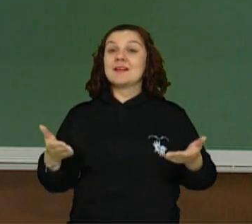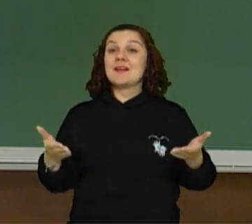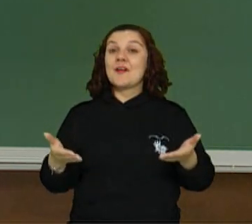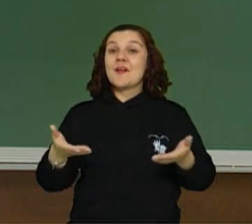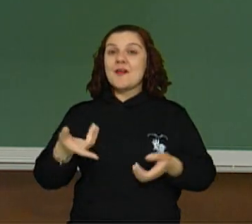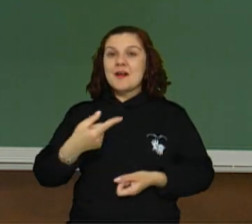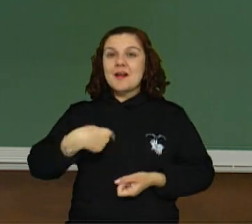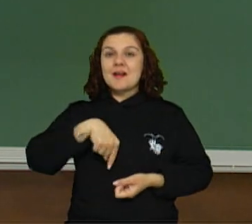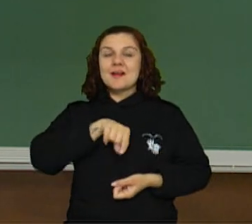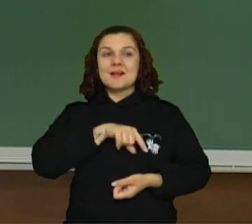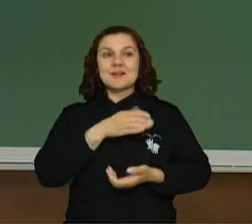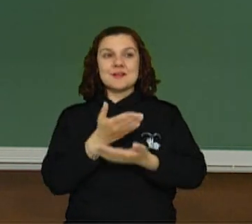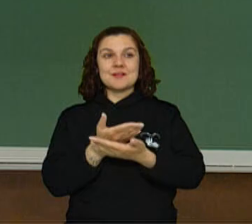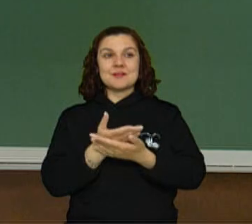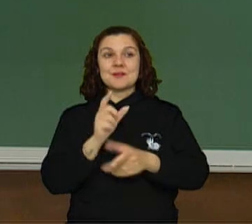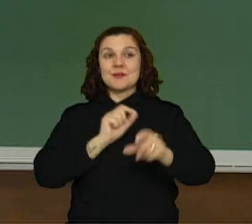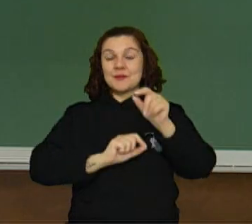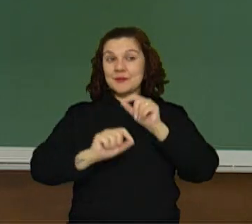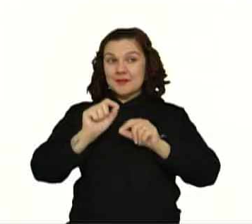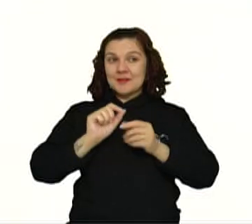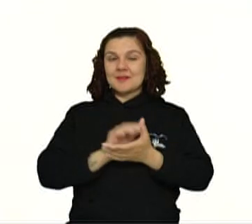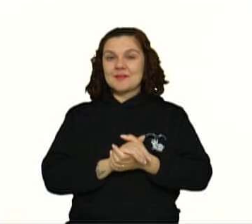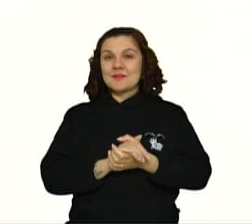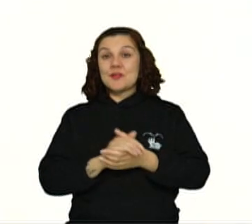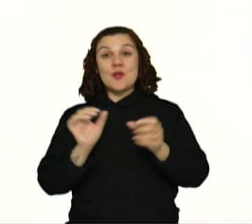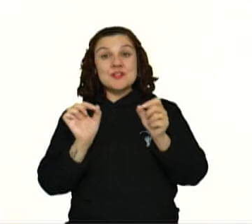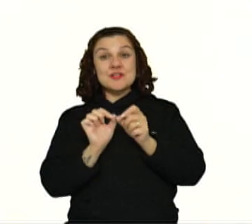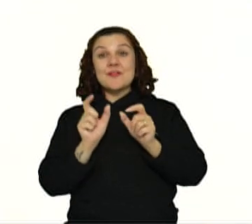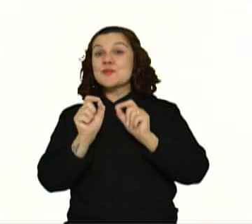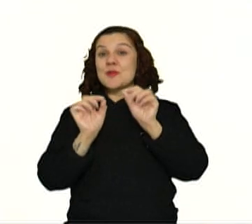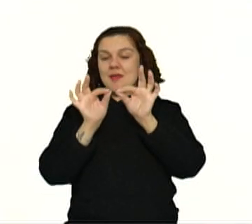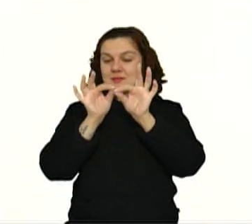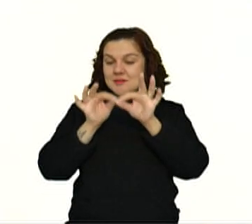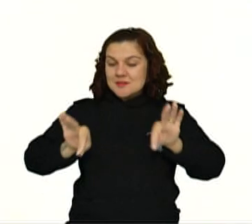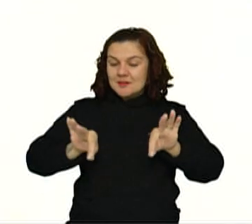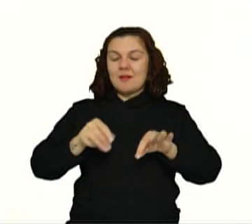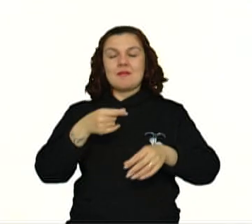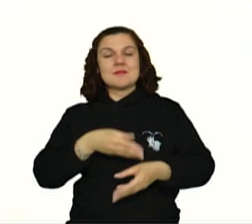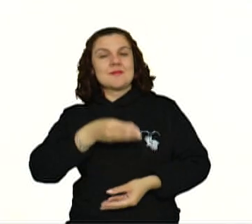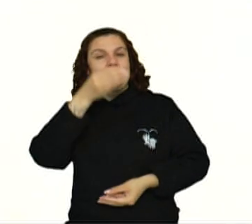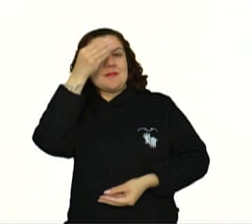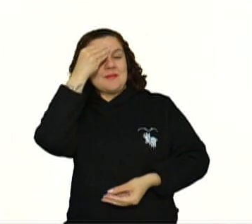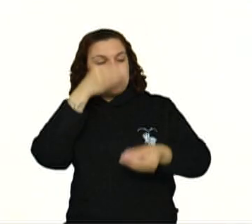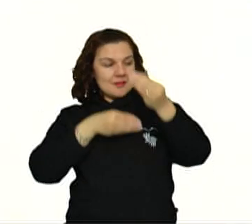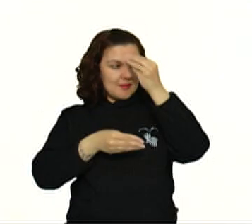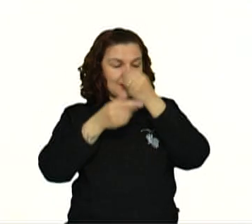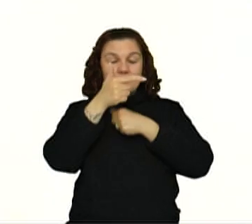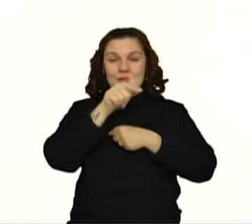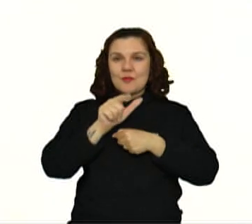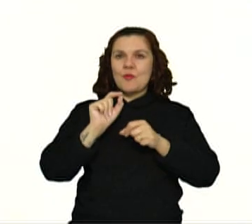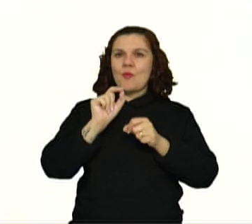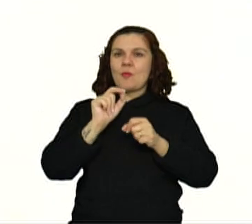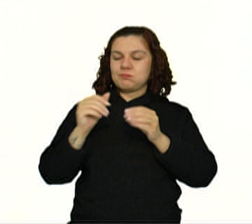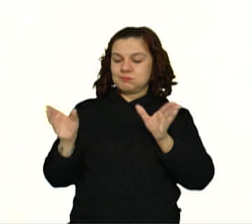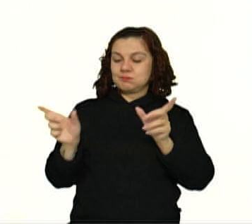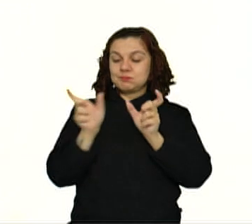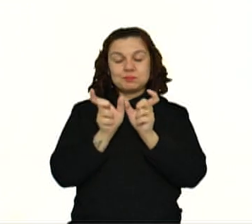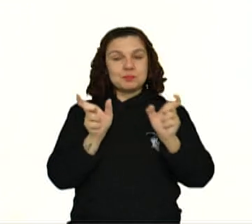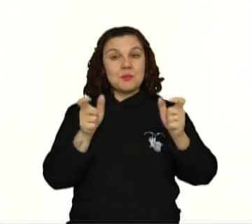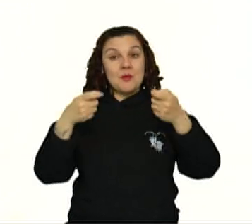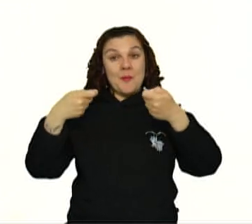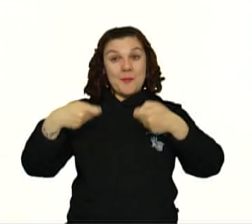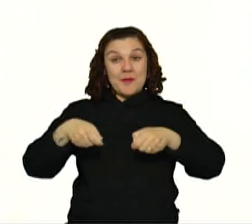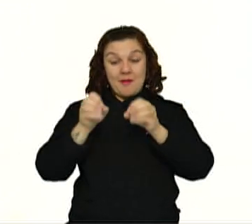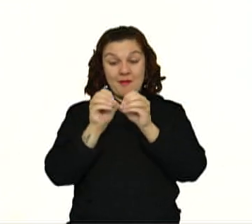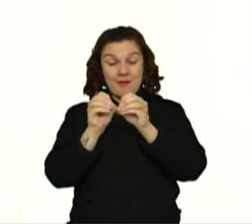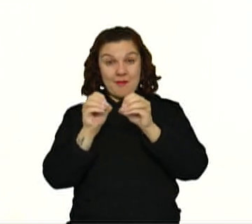O que estudamos hoje? Estudamos a sintaxe. Começamos ali a rever novamente os termos essenciais